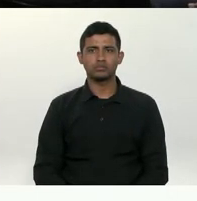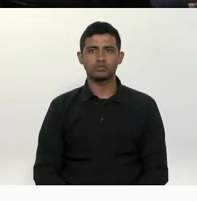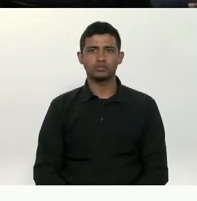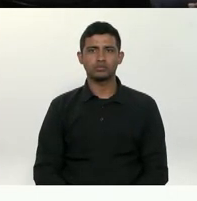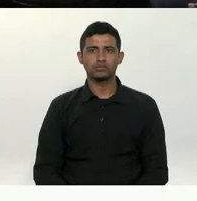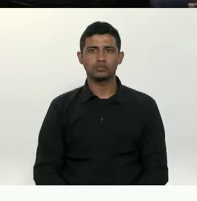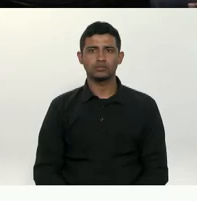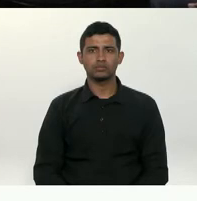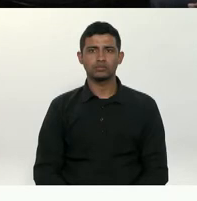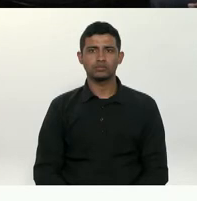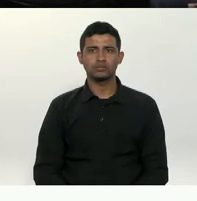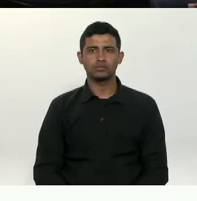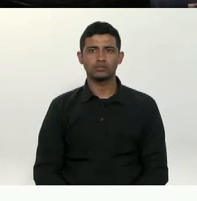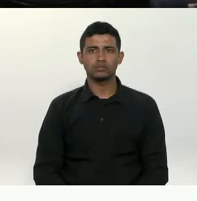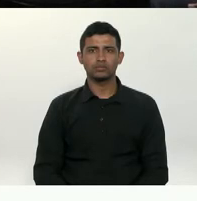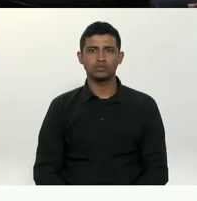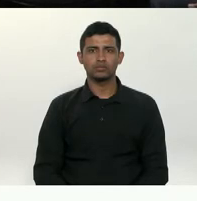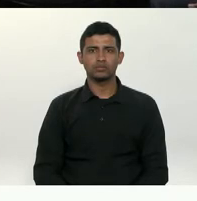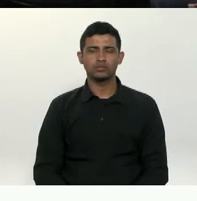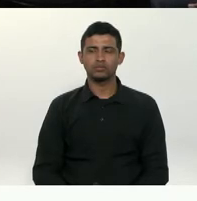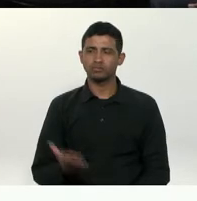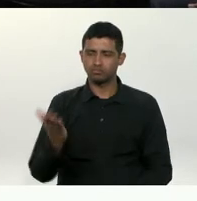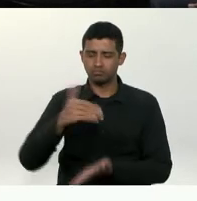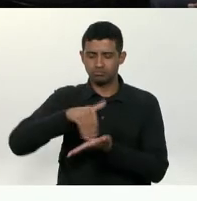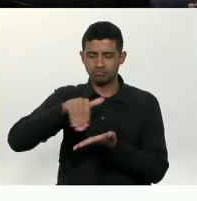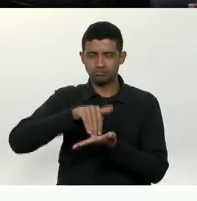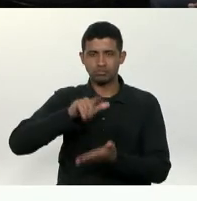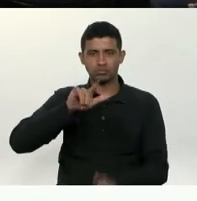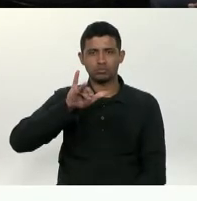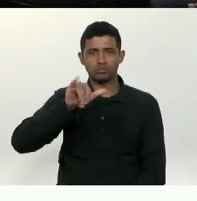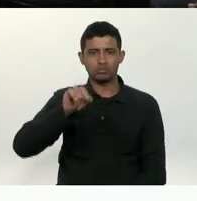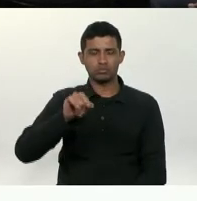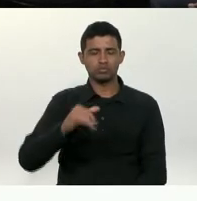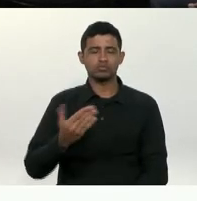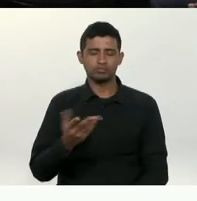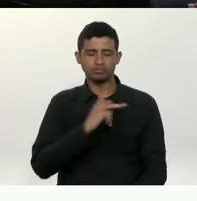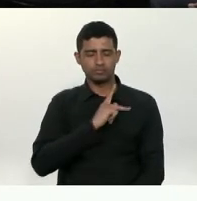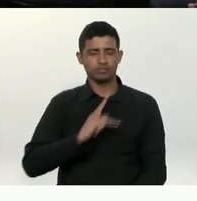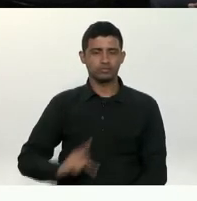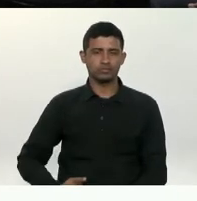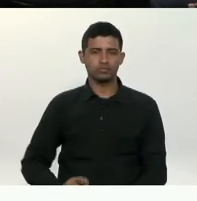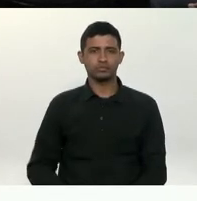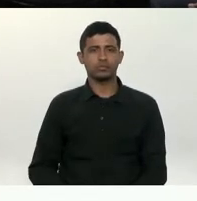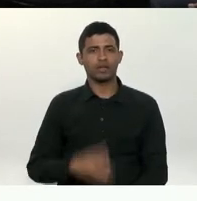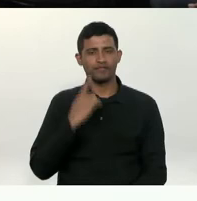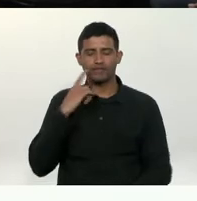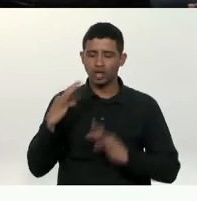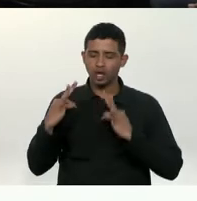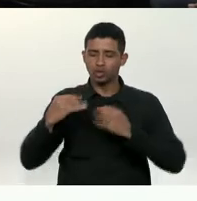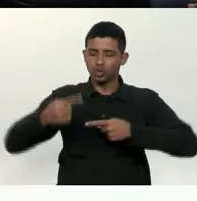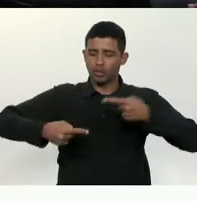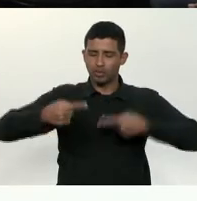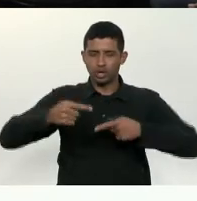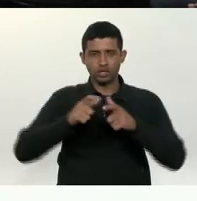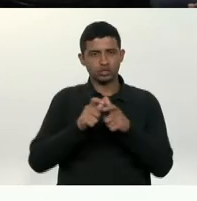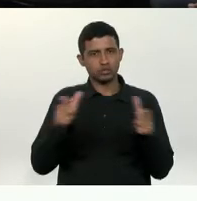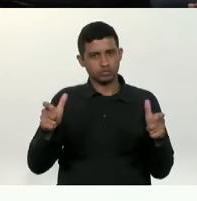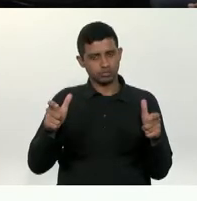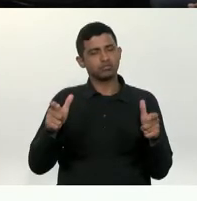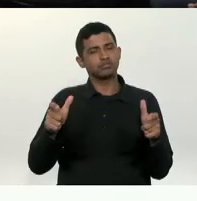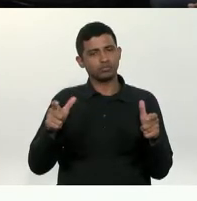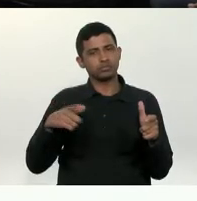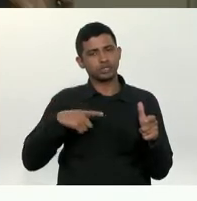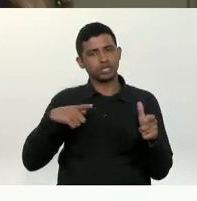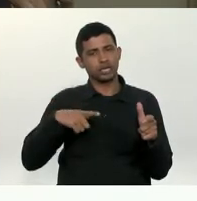Ok. Com a palavra o secretário Lucas Tristão. Presidente, toda política pública de expansão passa pelo